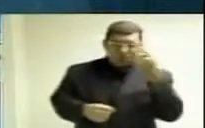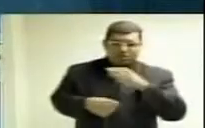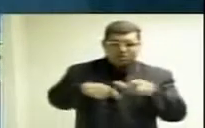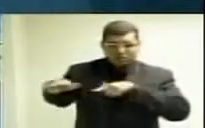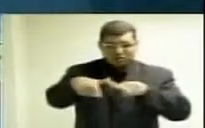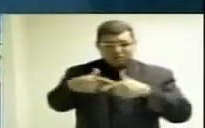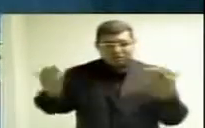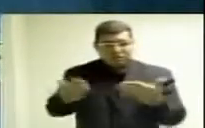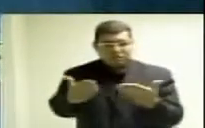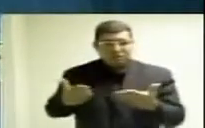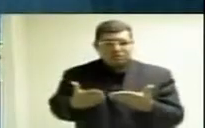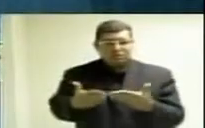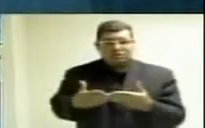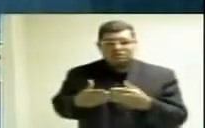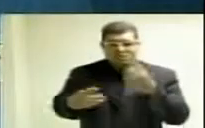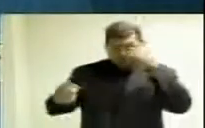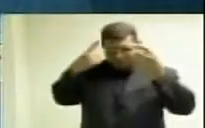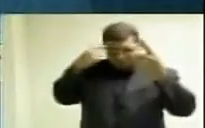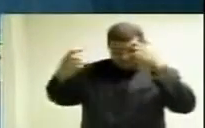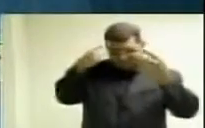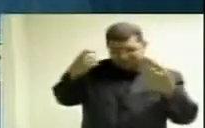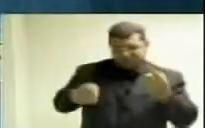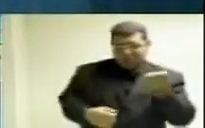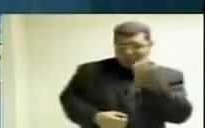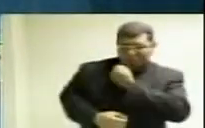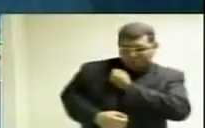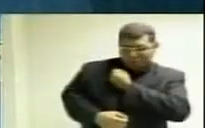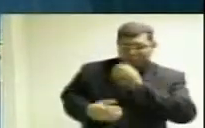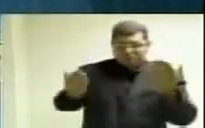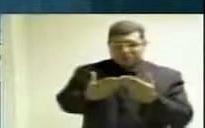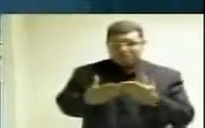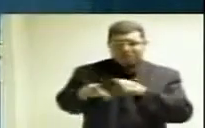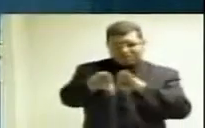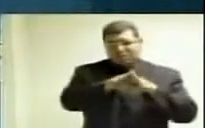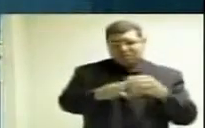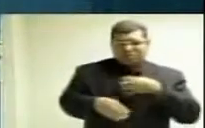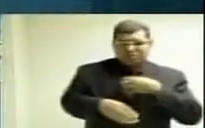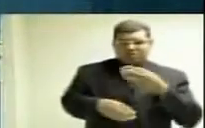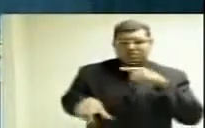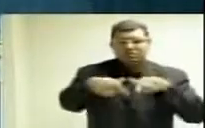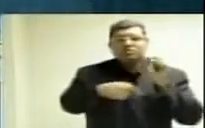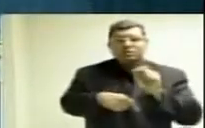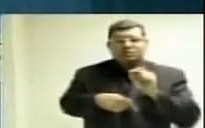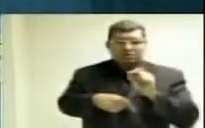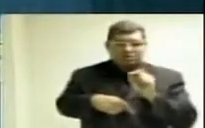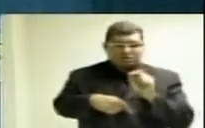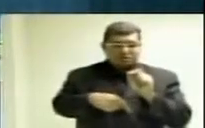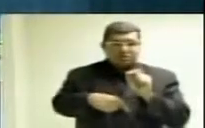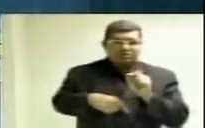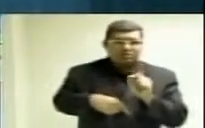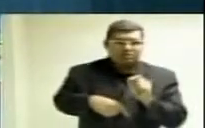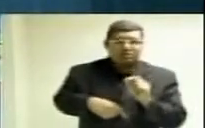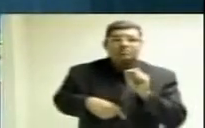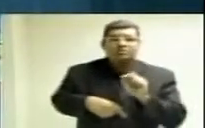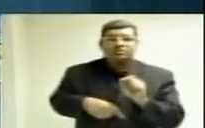sua custódia seja violentamente assassinado, é o mesmo sistema prisional